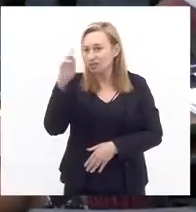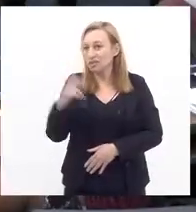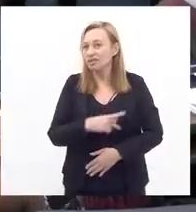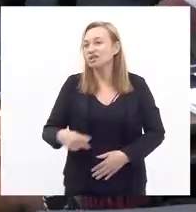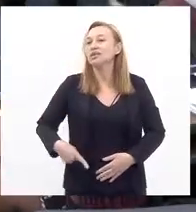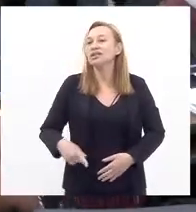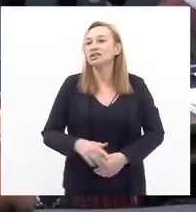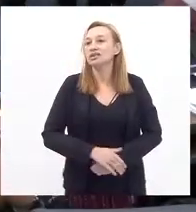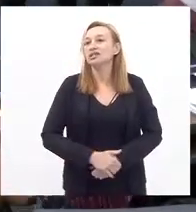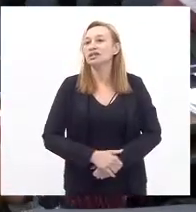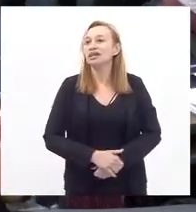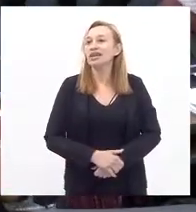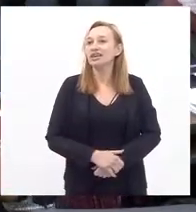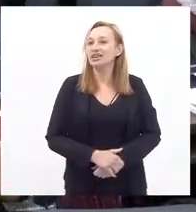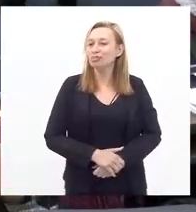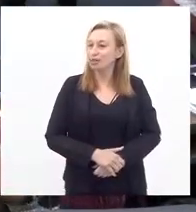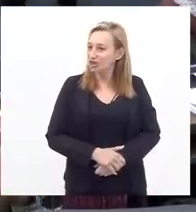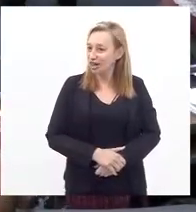presidente